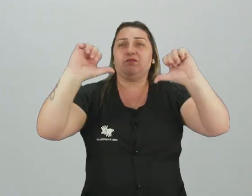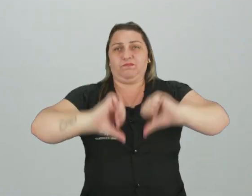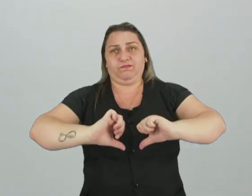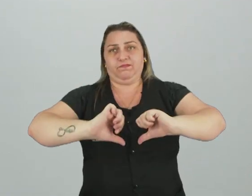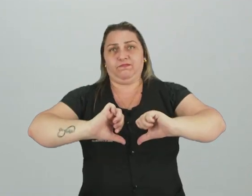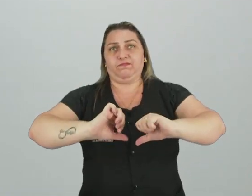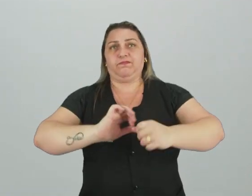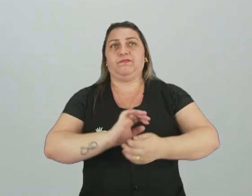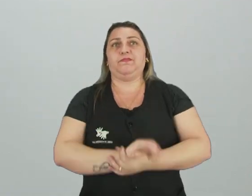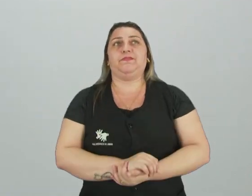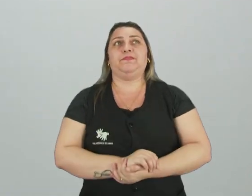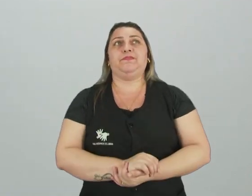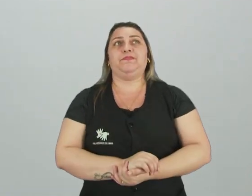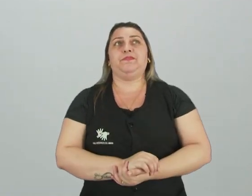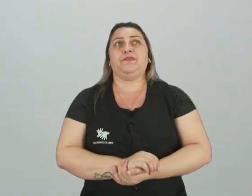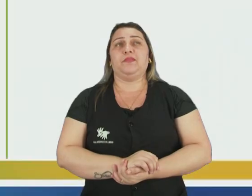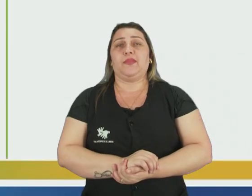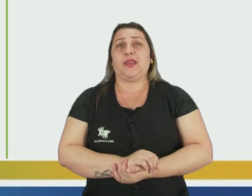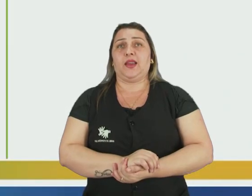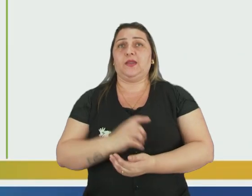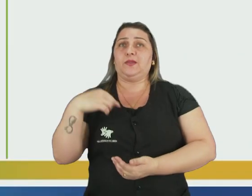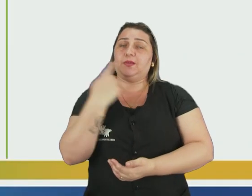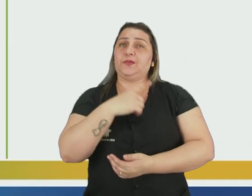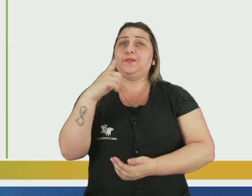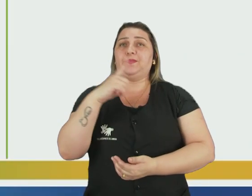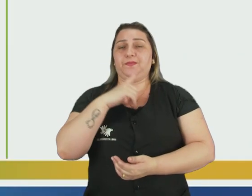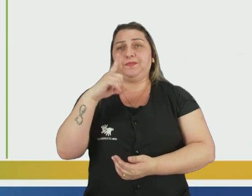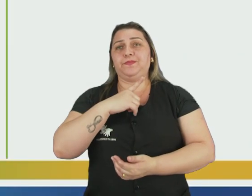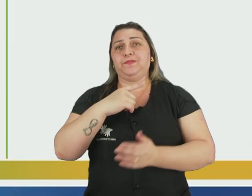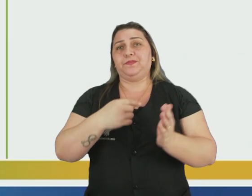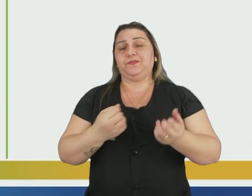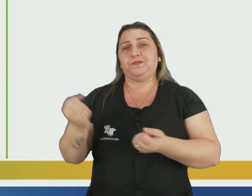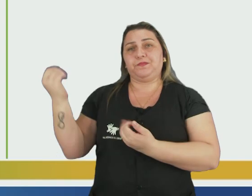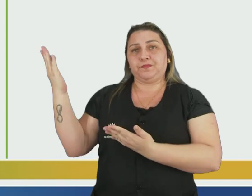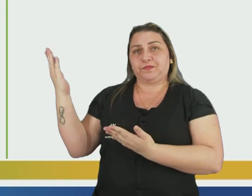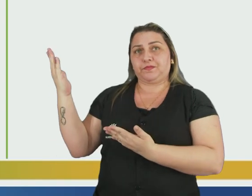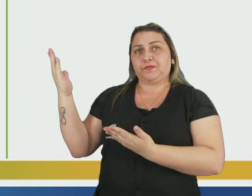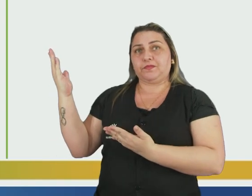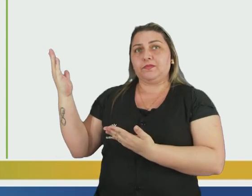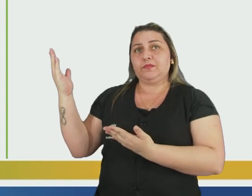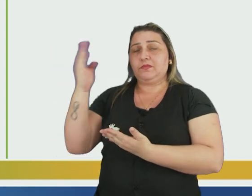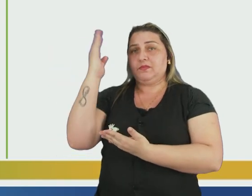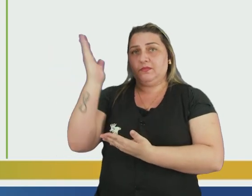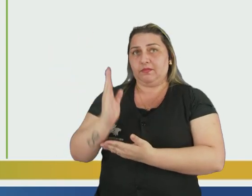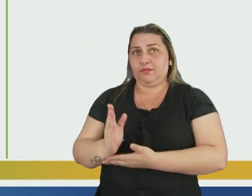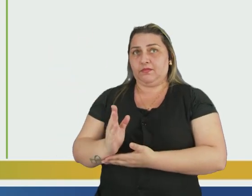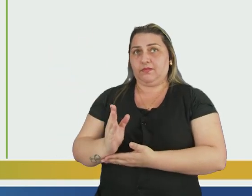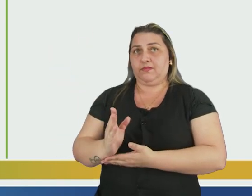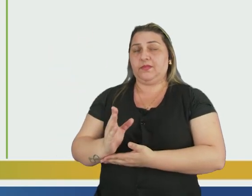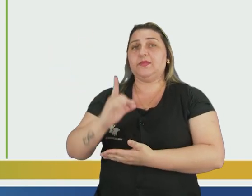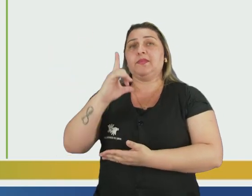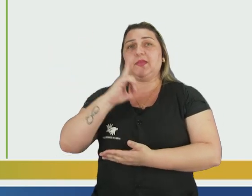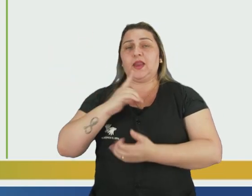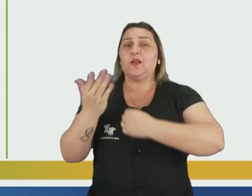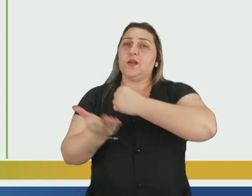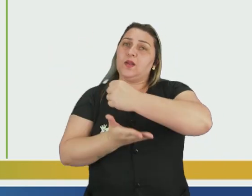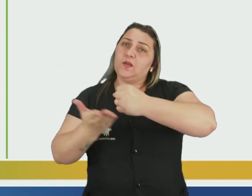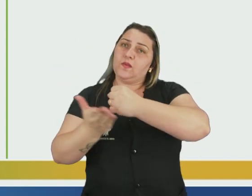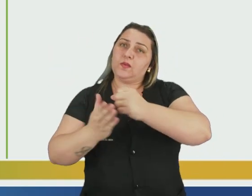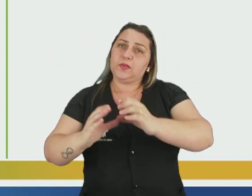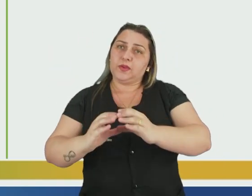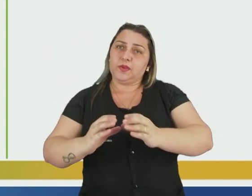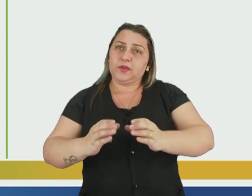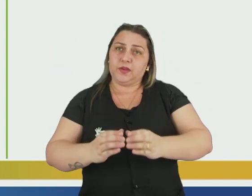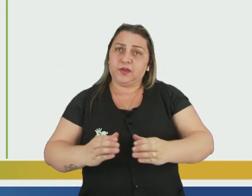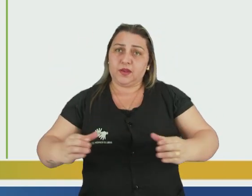negativo. Atualmente, a gente tem essa configuração na pirâmide etária brasileira. Ainda temos uma base relativamente